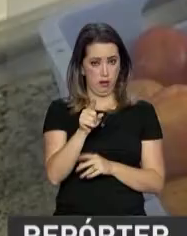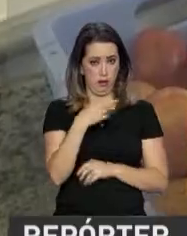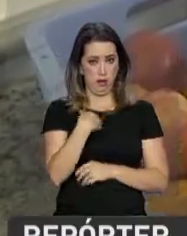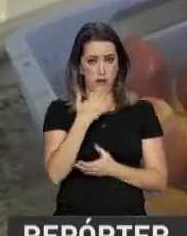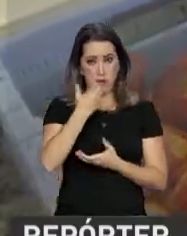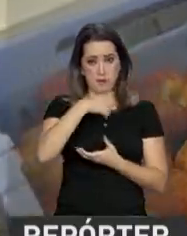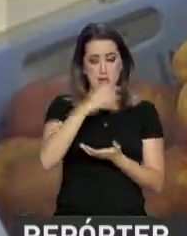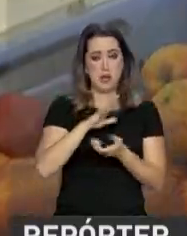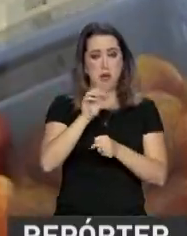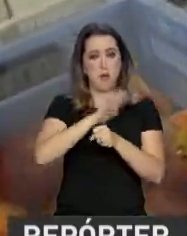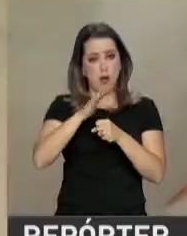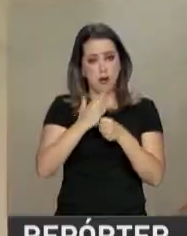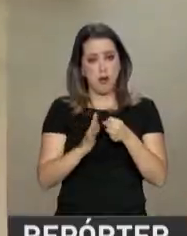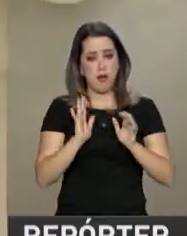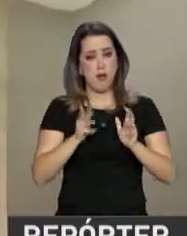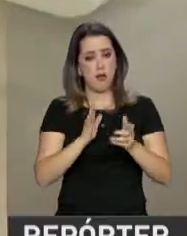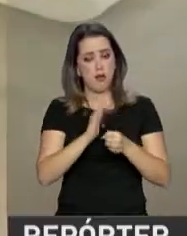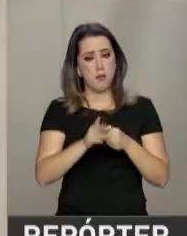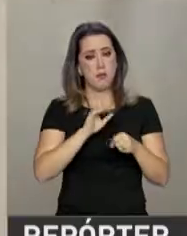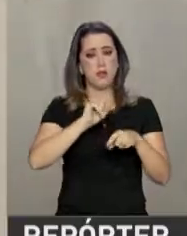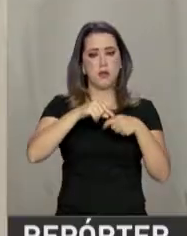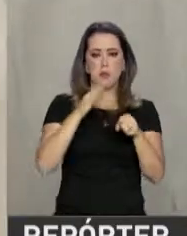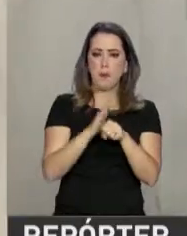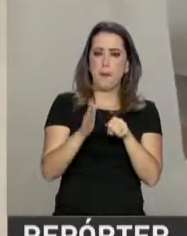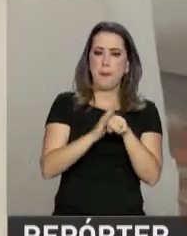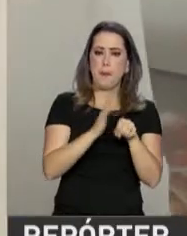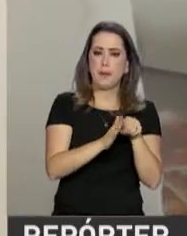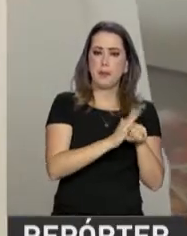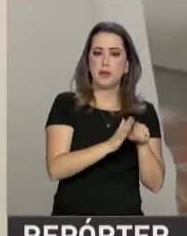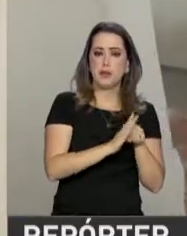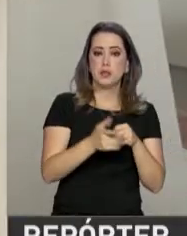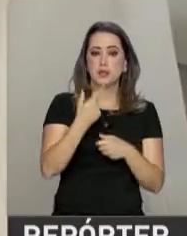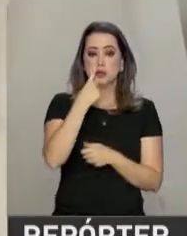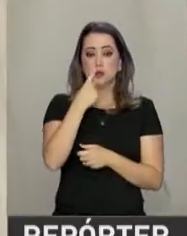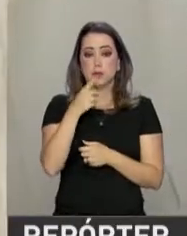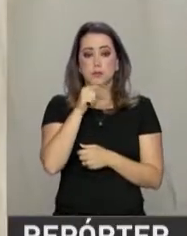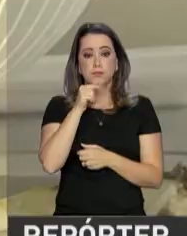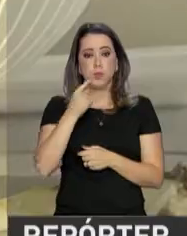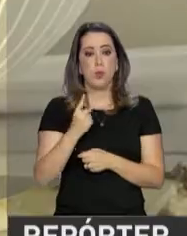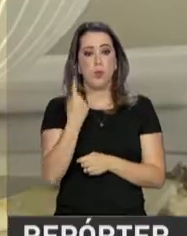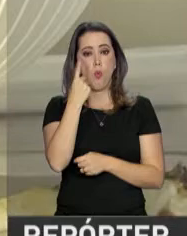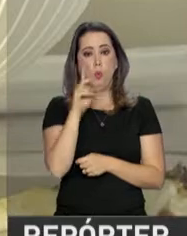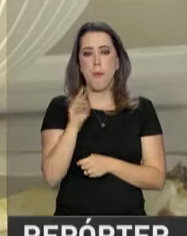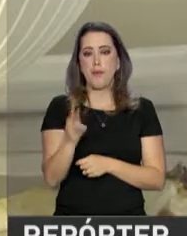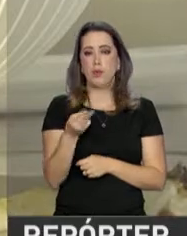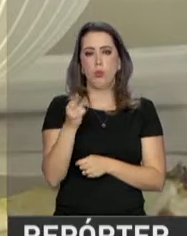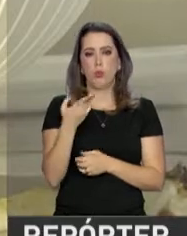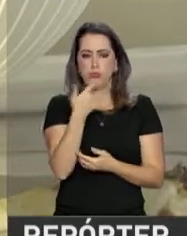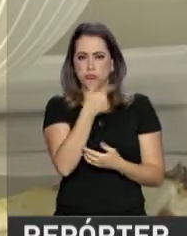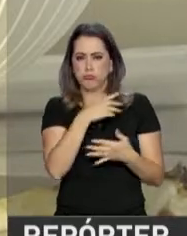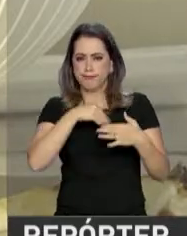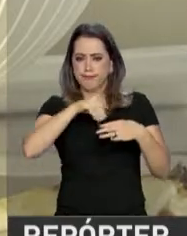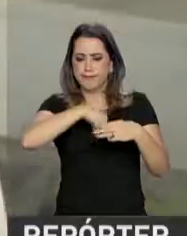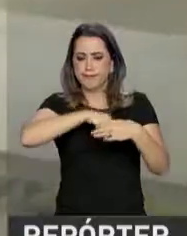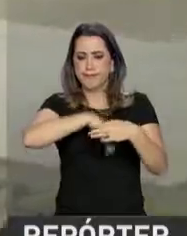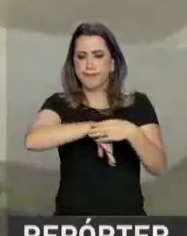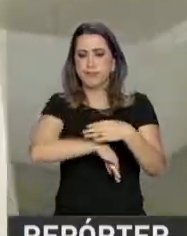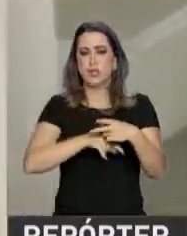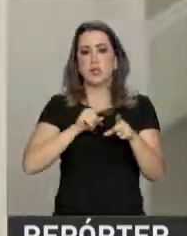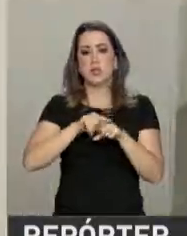maçãs são higienizadas, depois fatiadas e mergulhadas em um líquido antioxidante por um minuto. As frutas são,